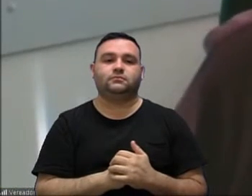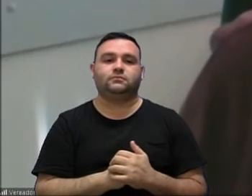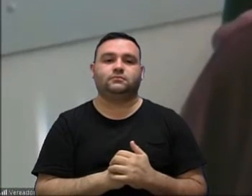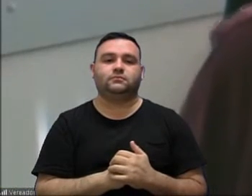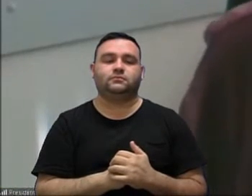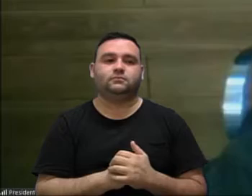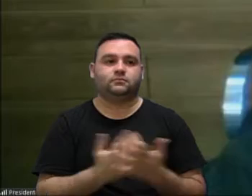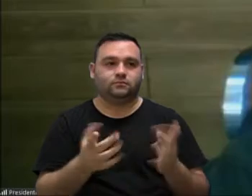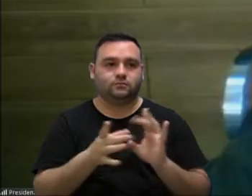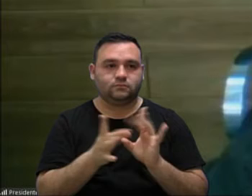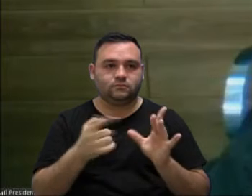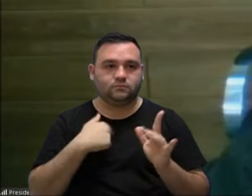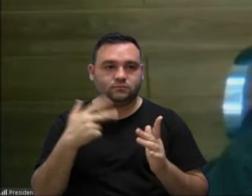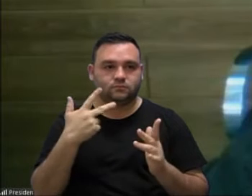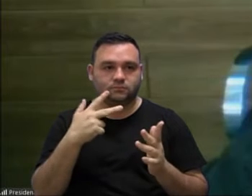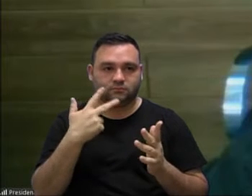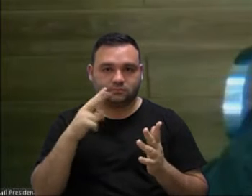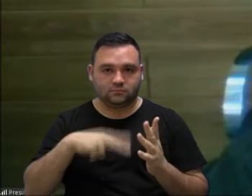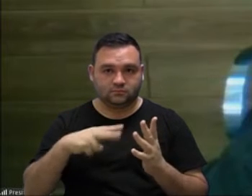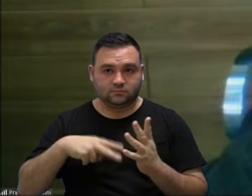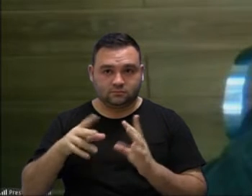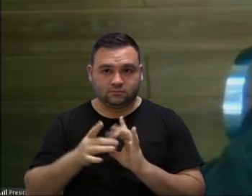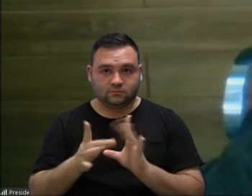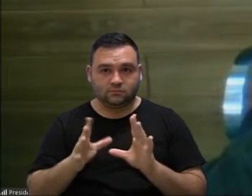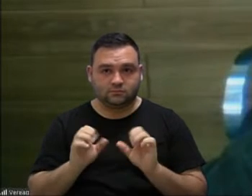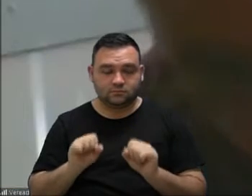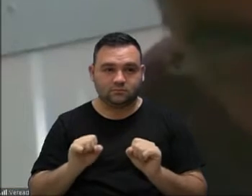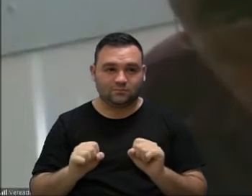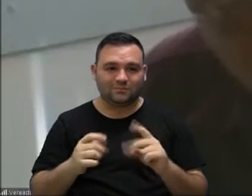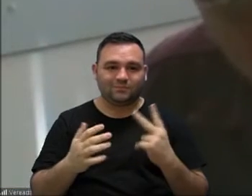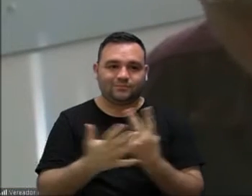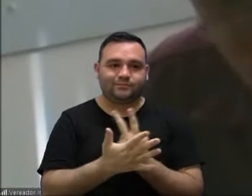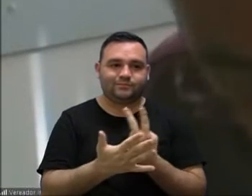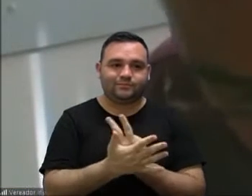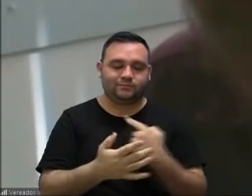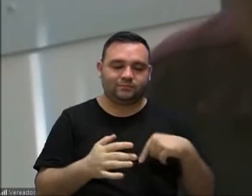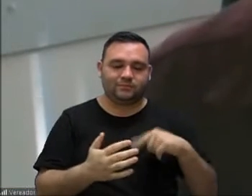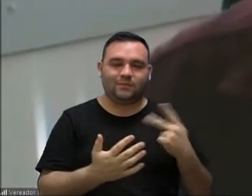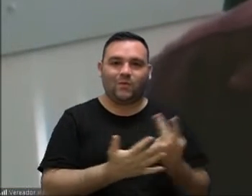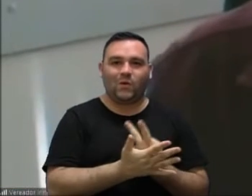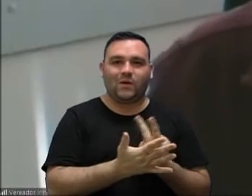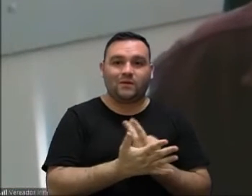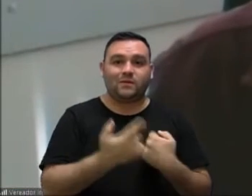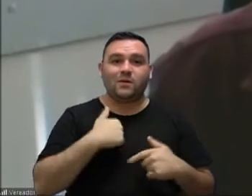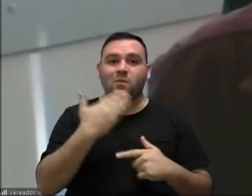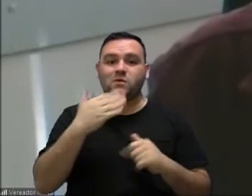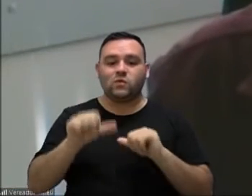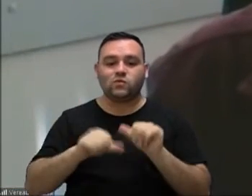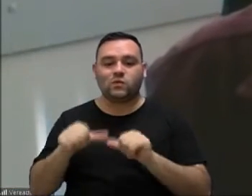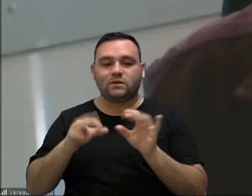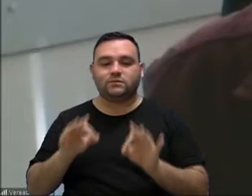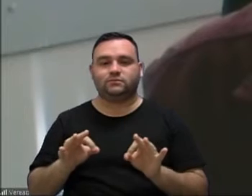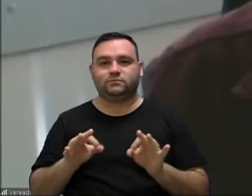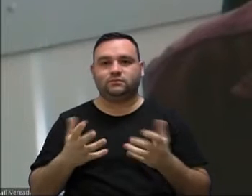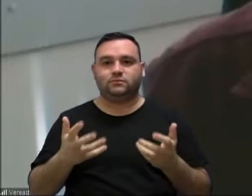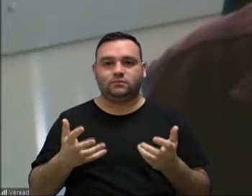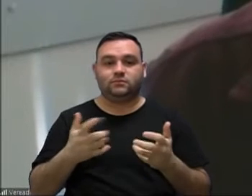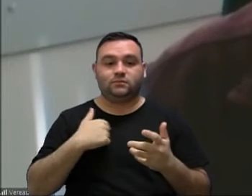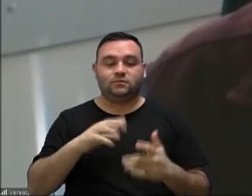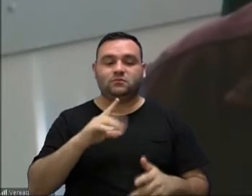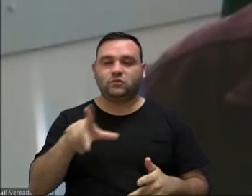O senhor pode me deixar falar aqui, vereador? É, está errado aqui. O senhor pode? Estou pedindo para corrigir, vereador.